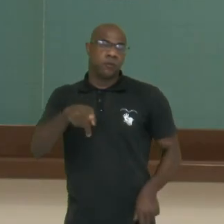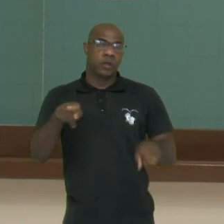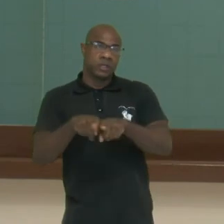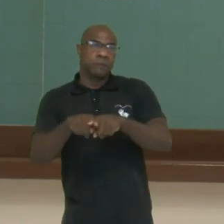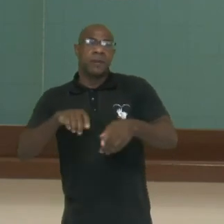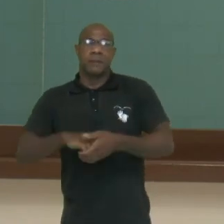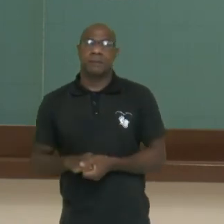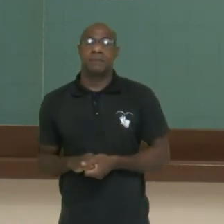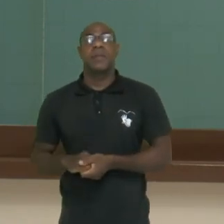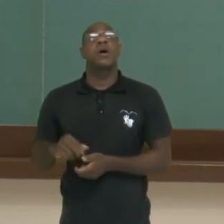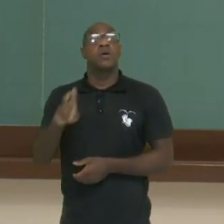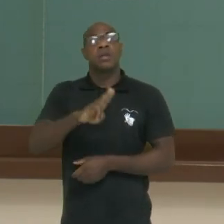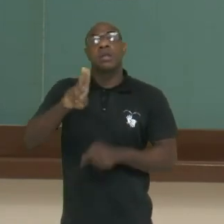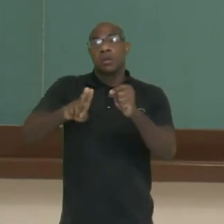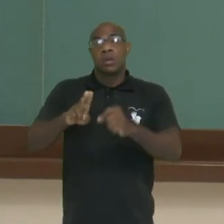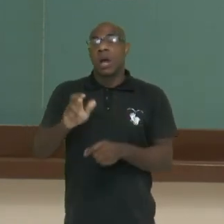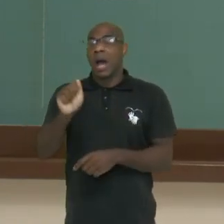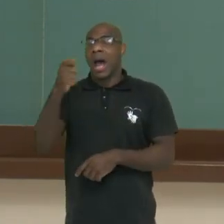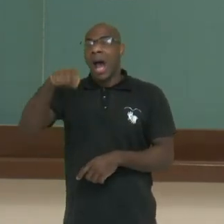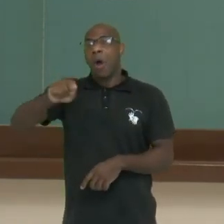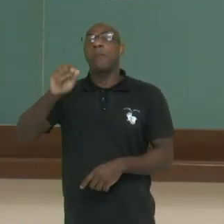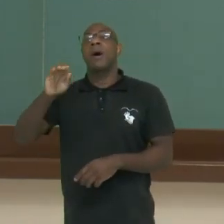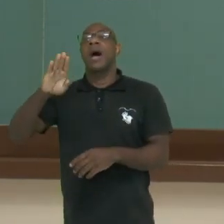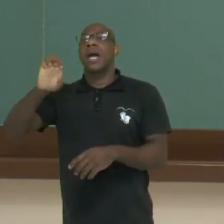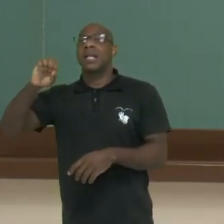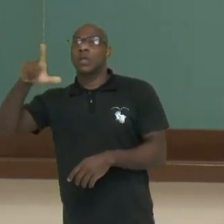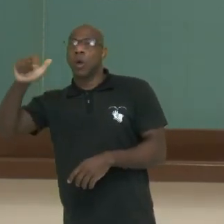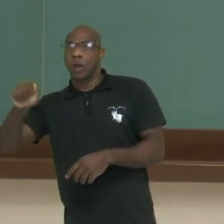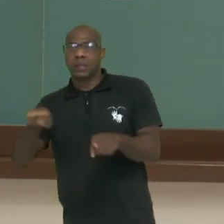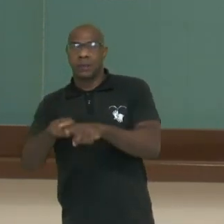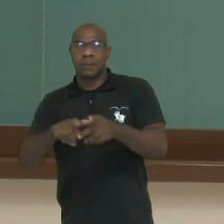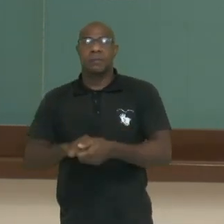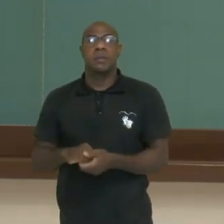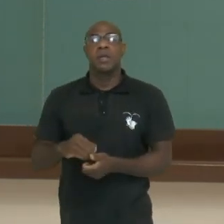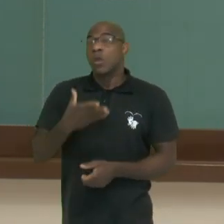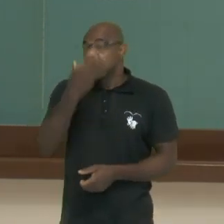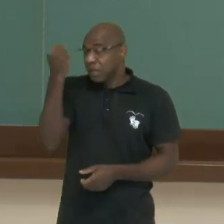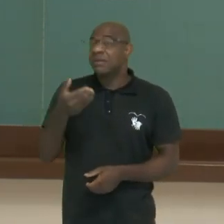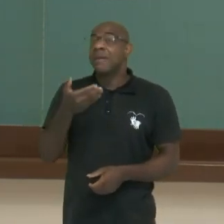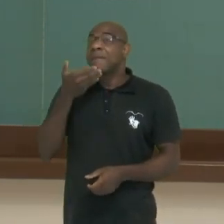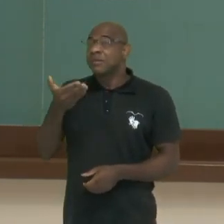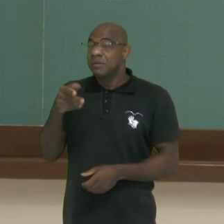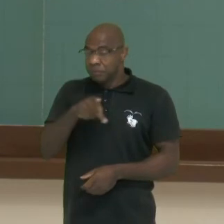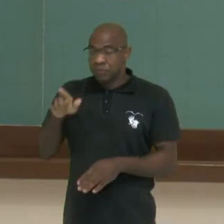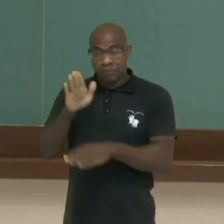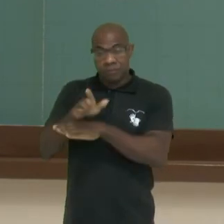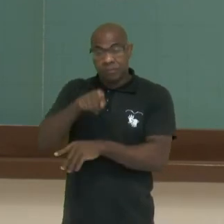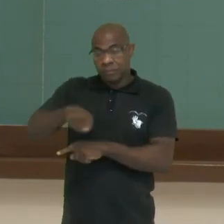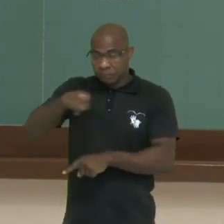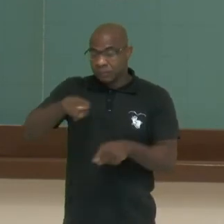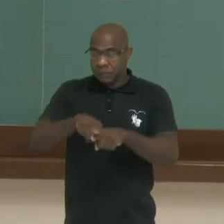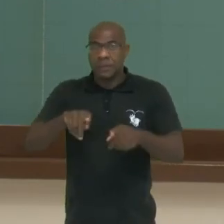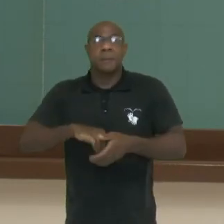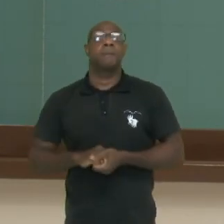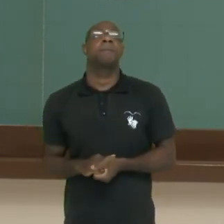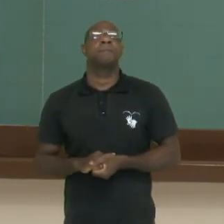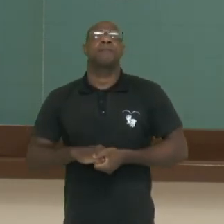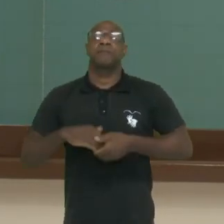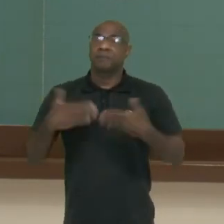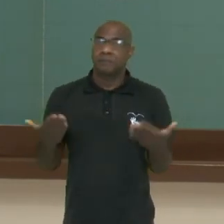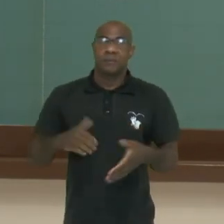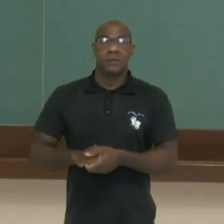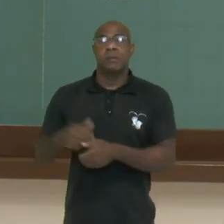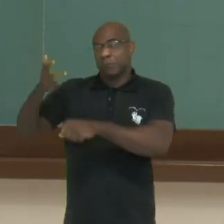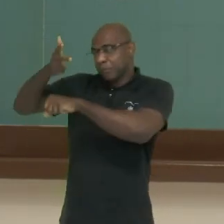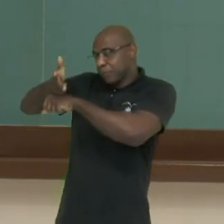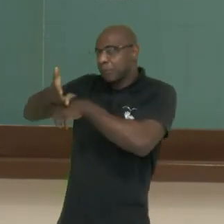www.matific.com.br, utilizando o seu arroba escola, tá joia? Não esqueça de pedir para o professor atribuir os joguinhos lá para vocês, tá? Então,